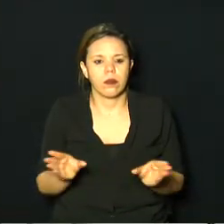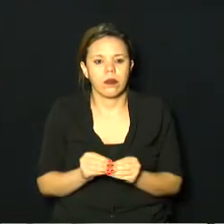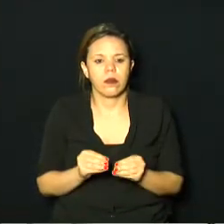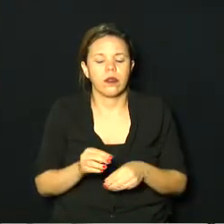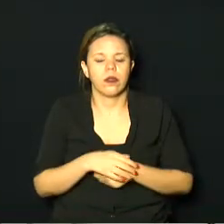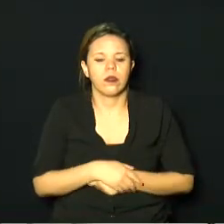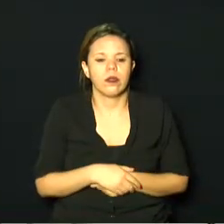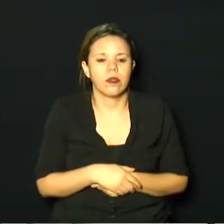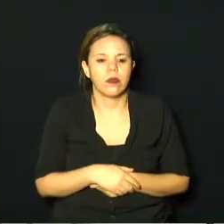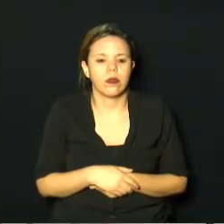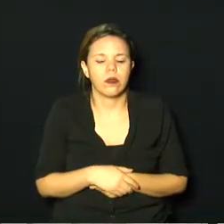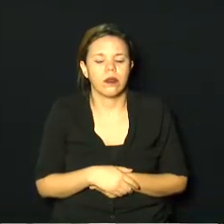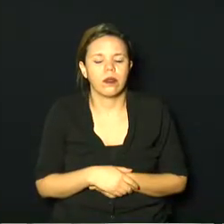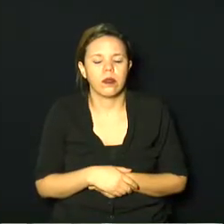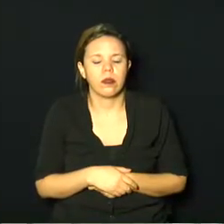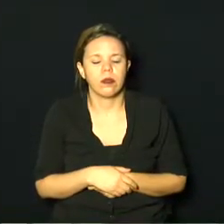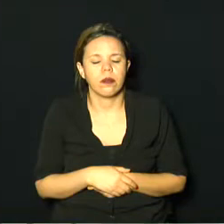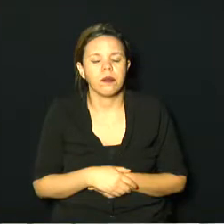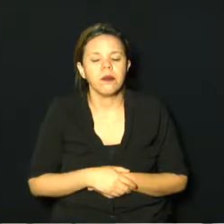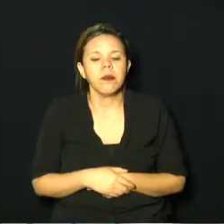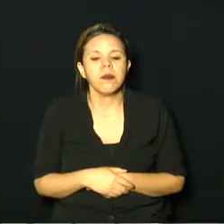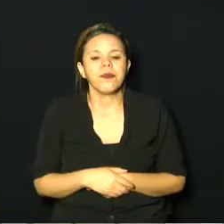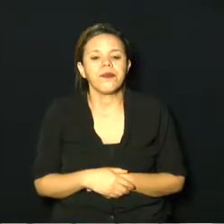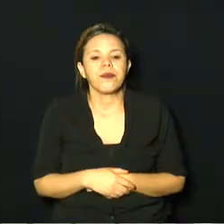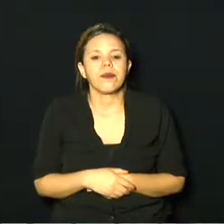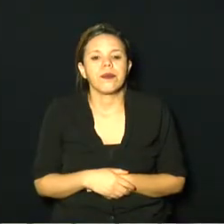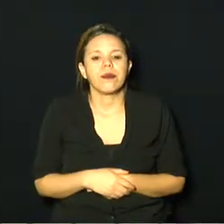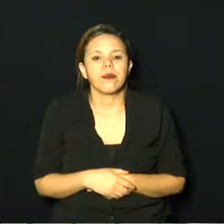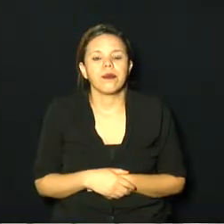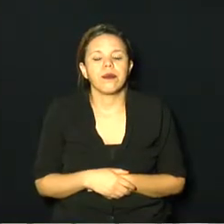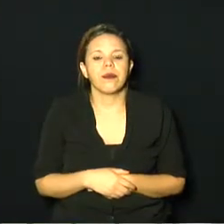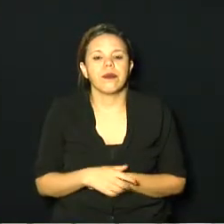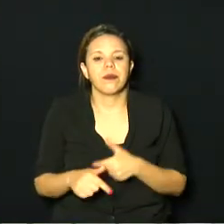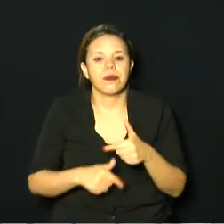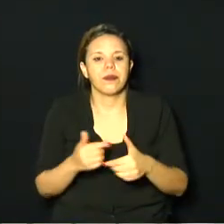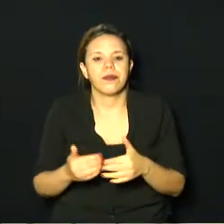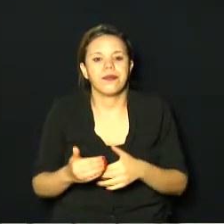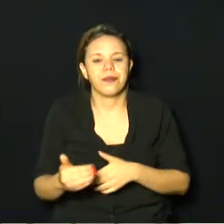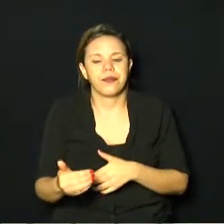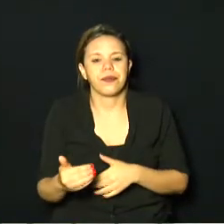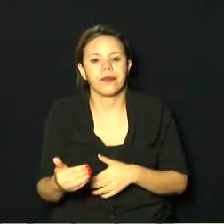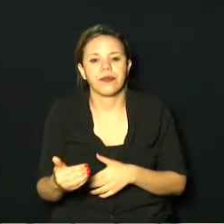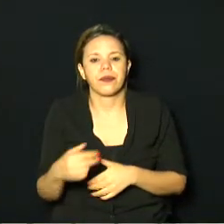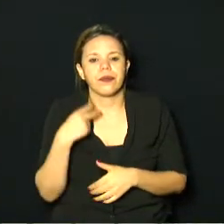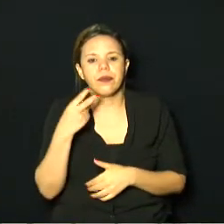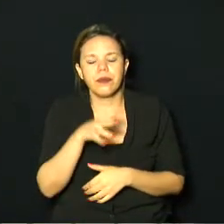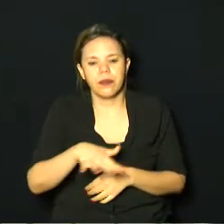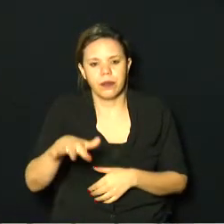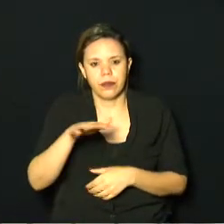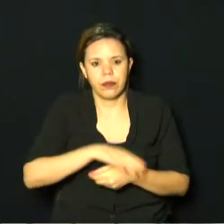finalmente, eu queria, a partir das exposições aí dos outros oradores,